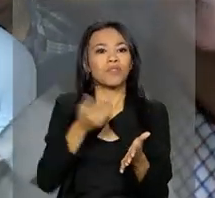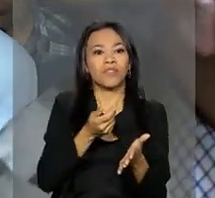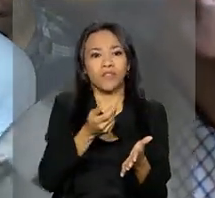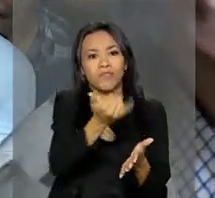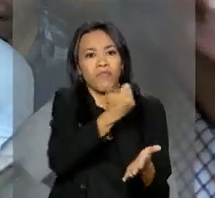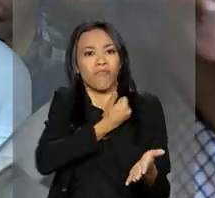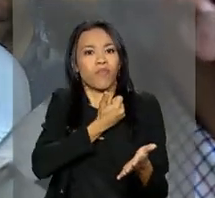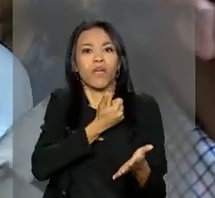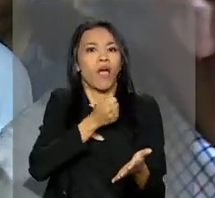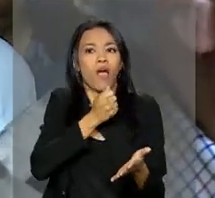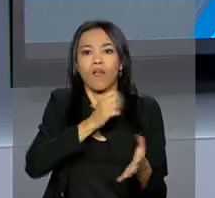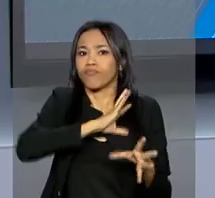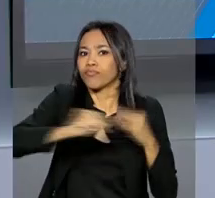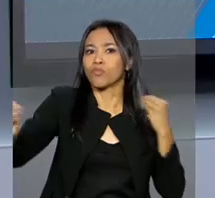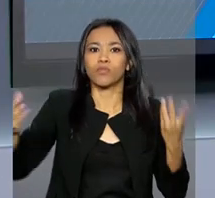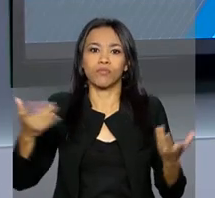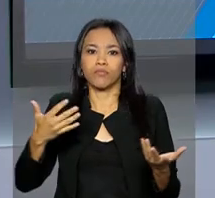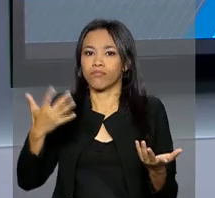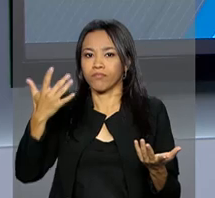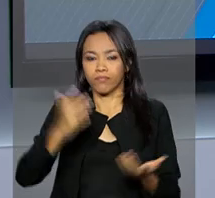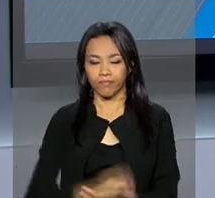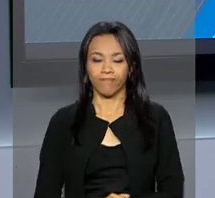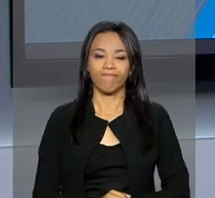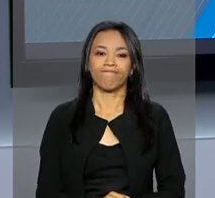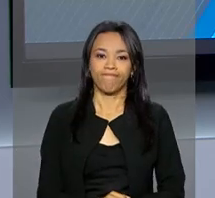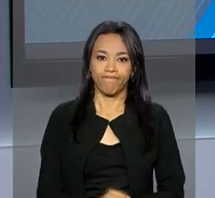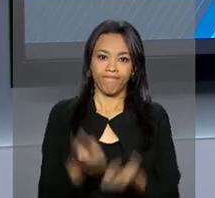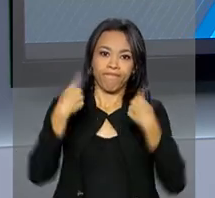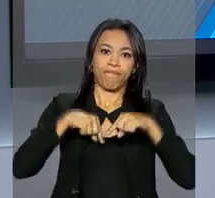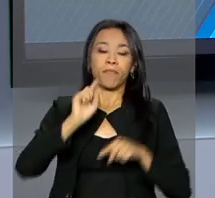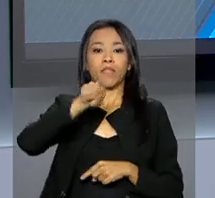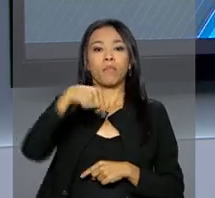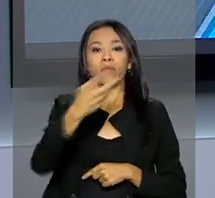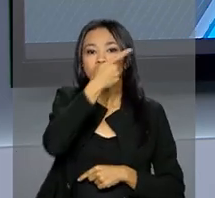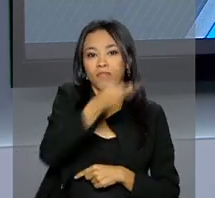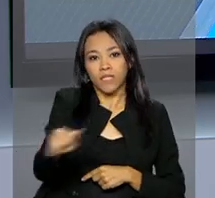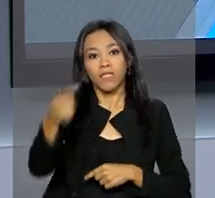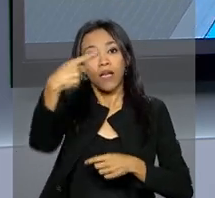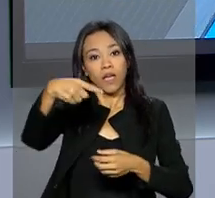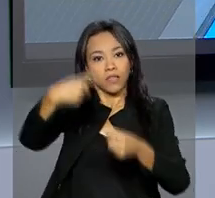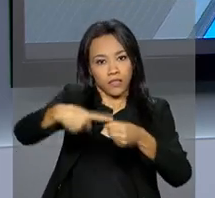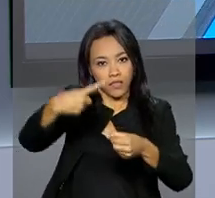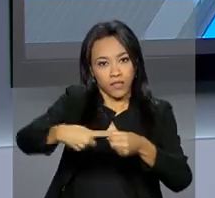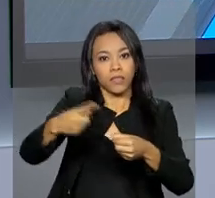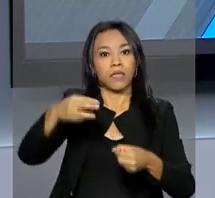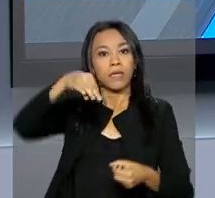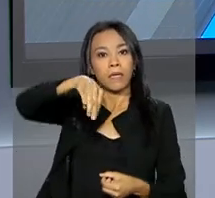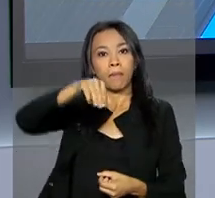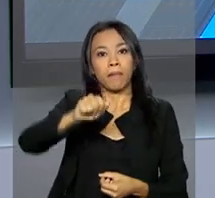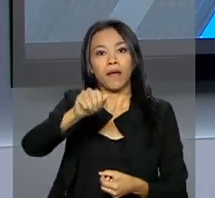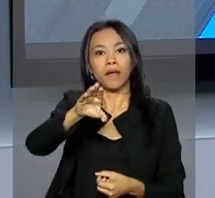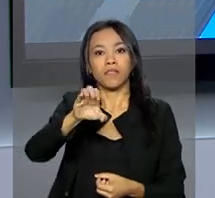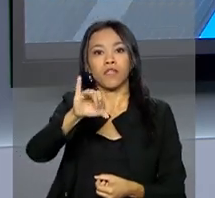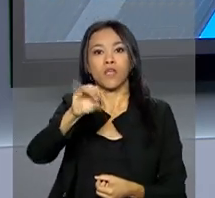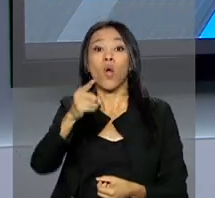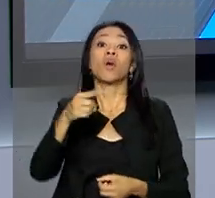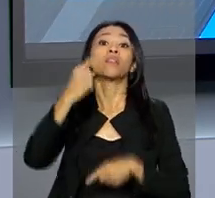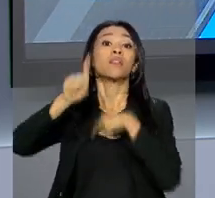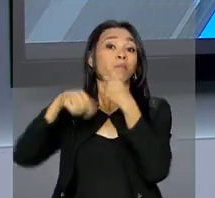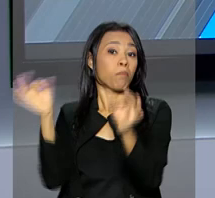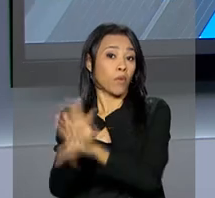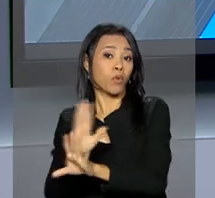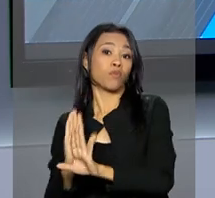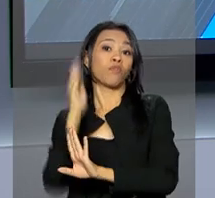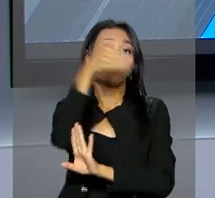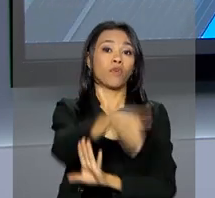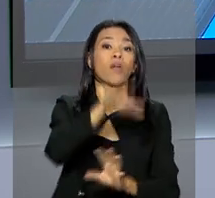notícia desaparecidos depois de visita Maceó neste domingo o presidente Michel Temer foi a Recife para verificar